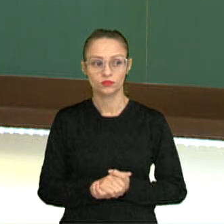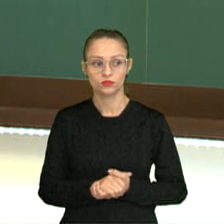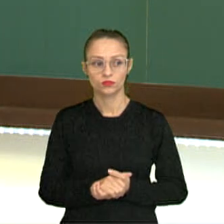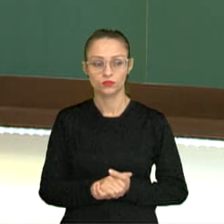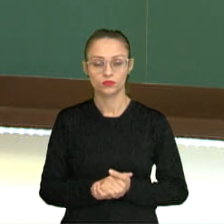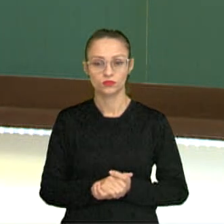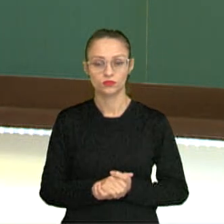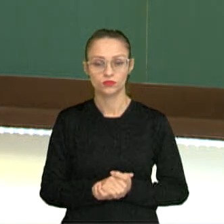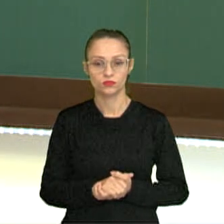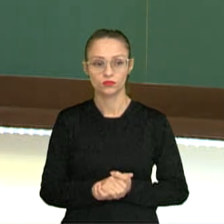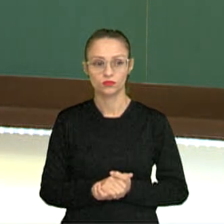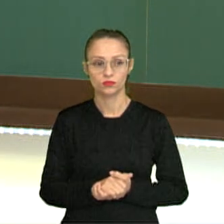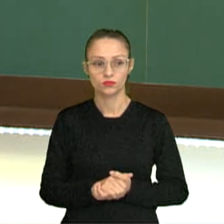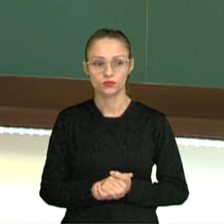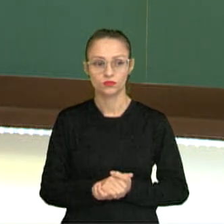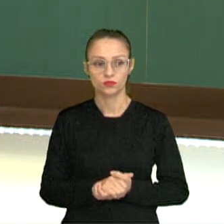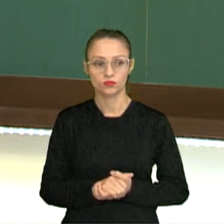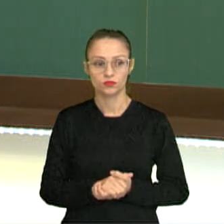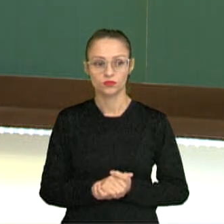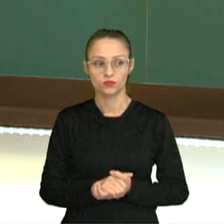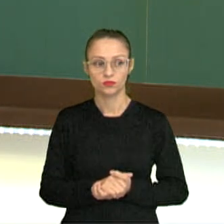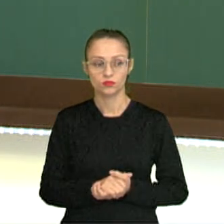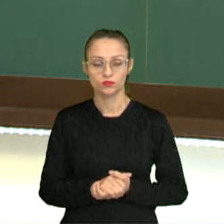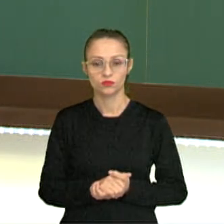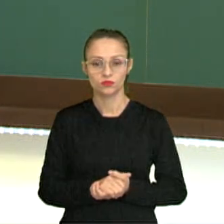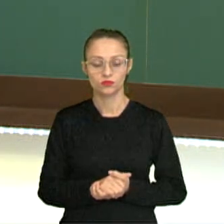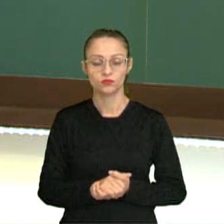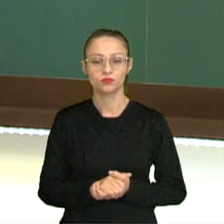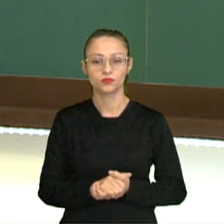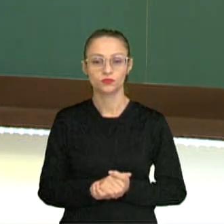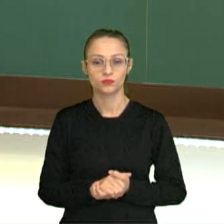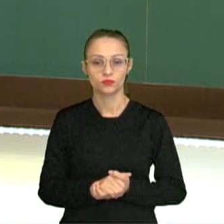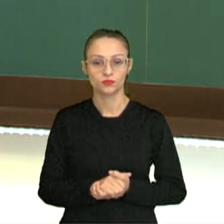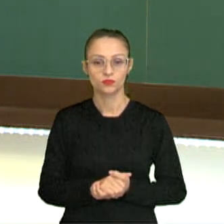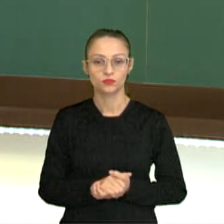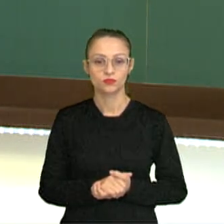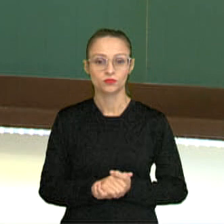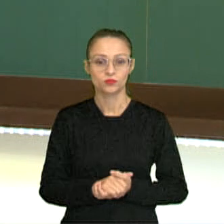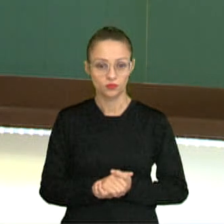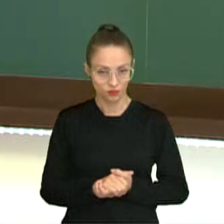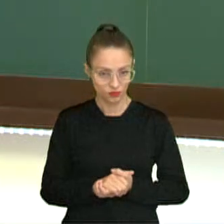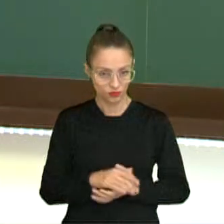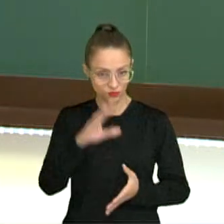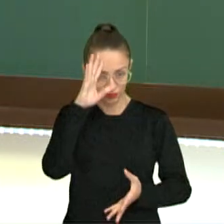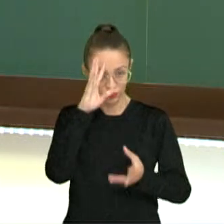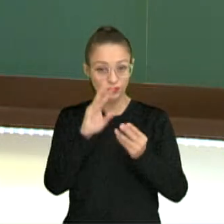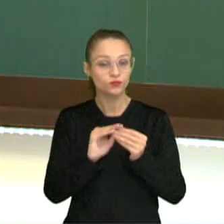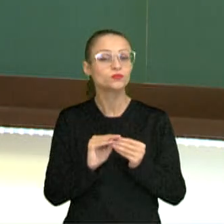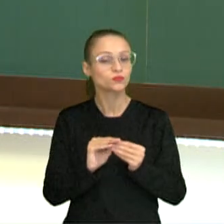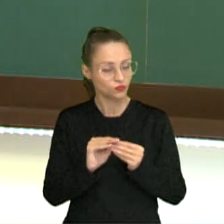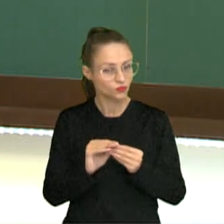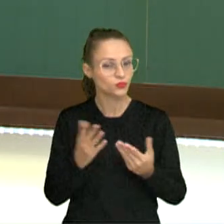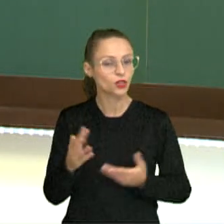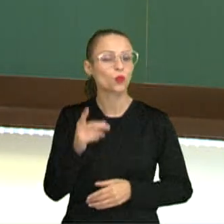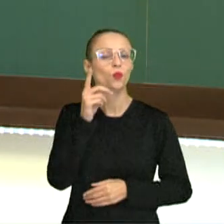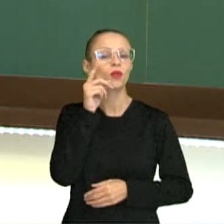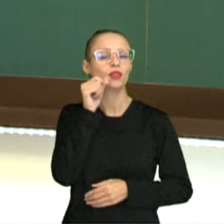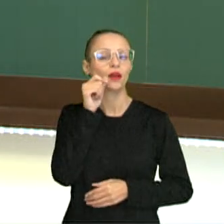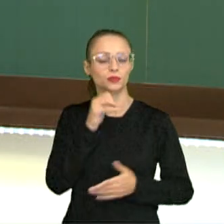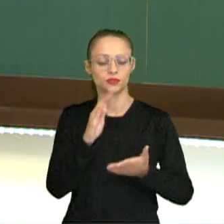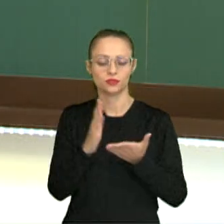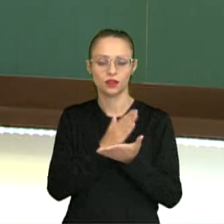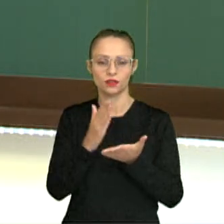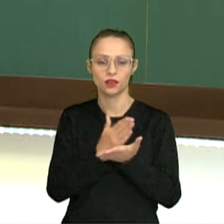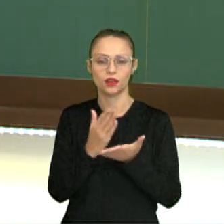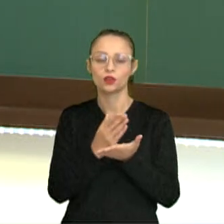espacio como la de casa de mi madre. Igualdade. Compreenderam? Então, peguem o lápis, o caderno